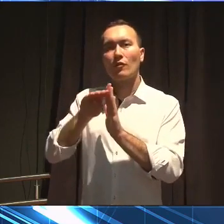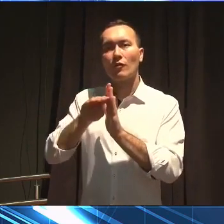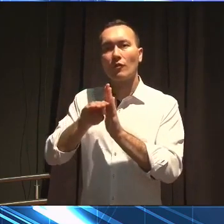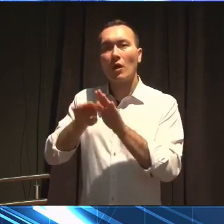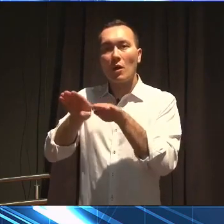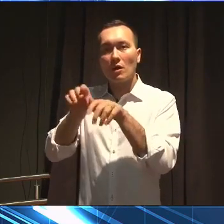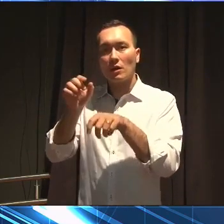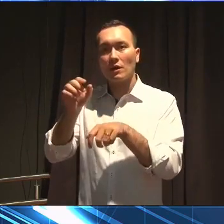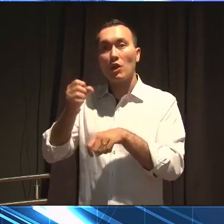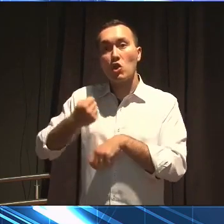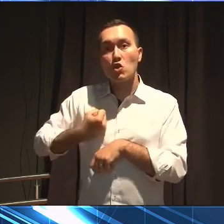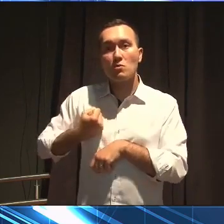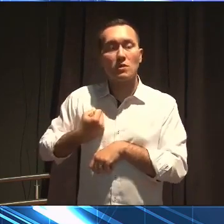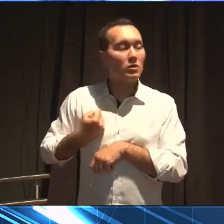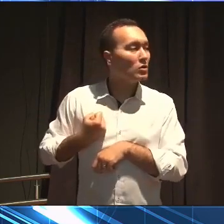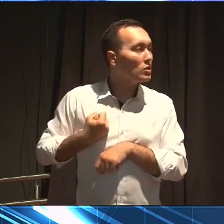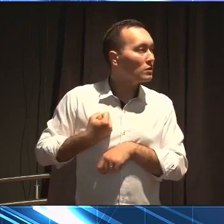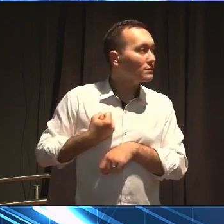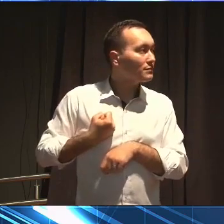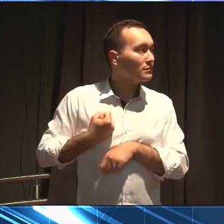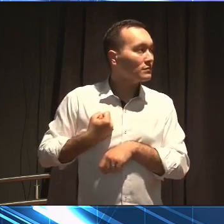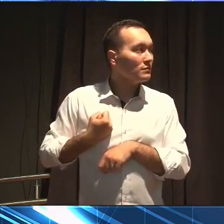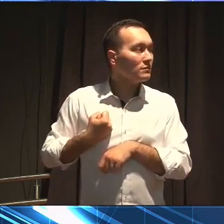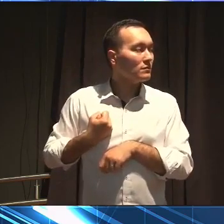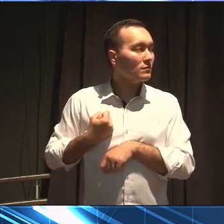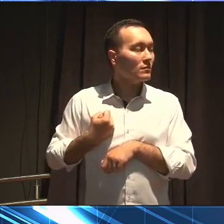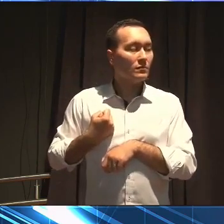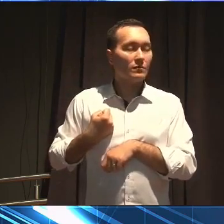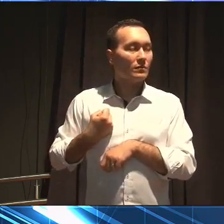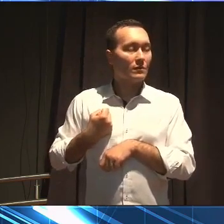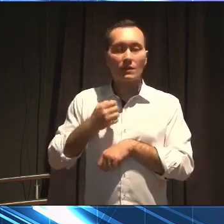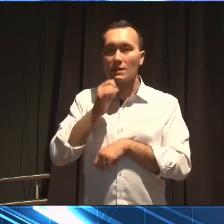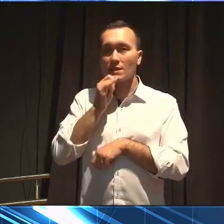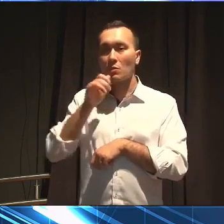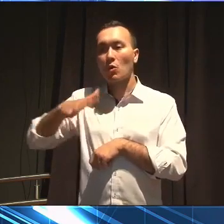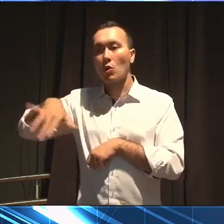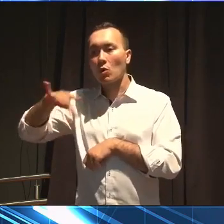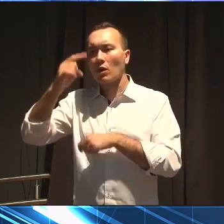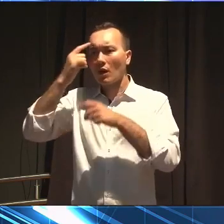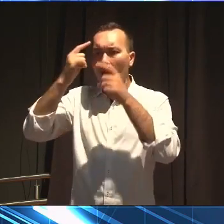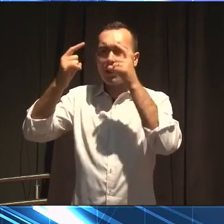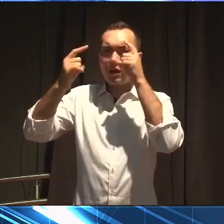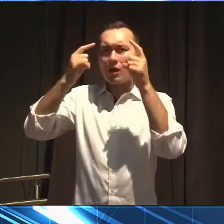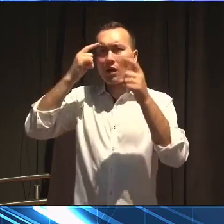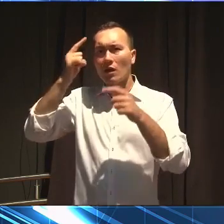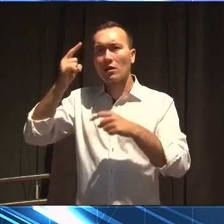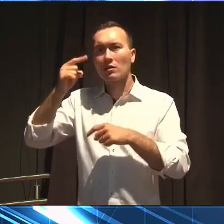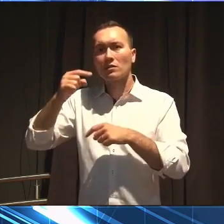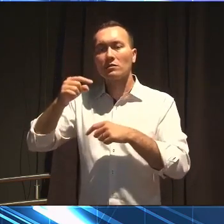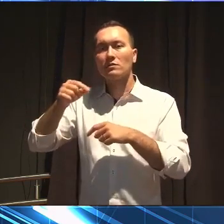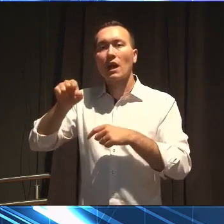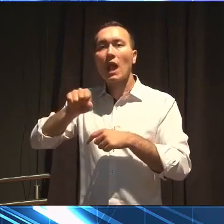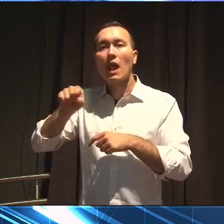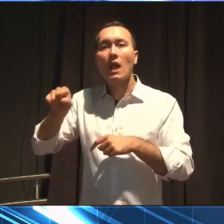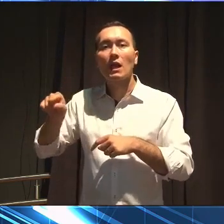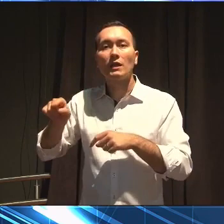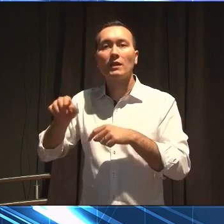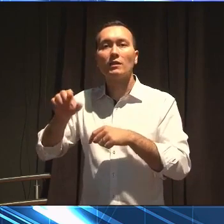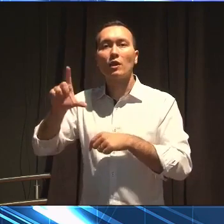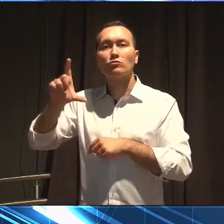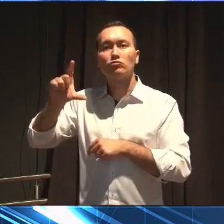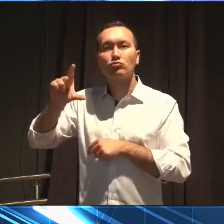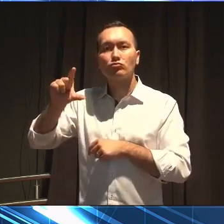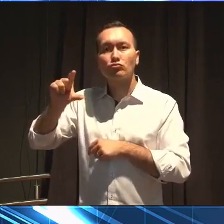crianças, quer dizer, um número de crianças consideradas criativas foi diminuindo. Então, a gente tem crianças ali